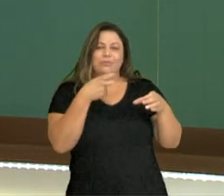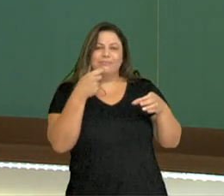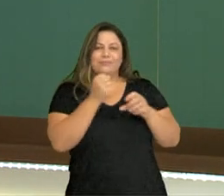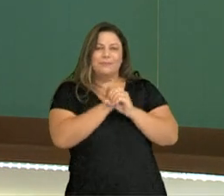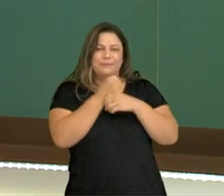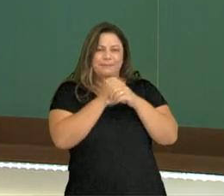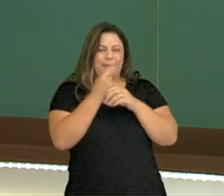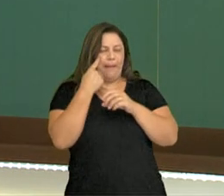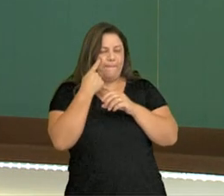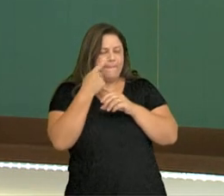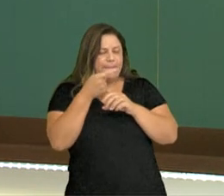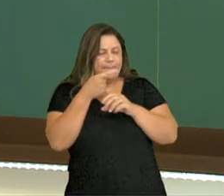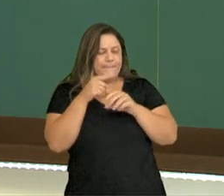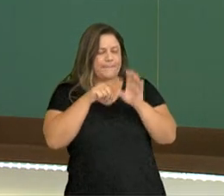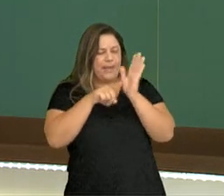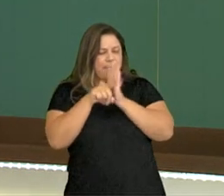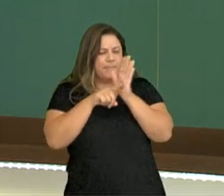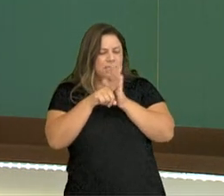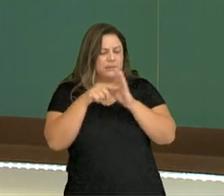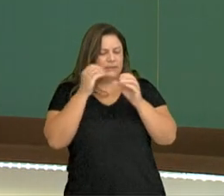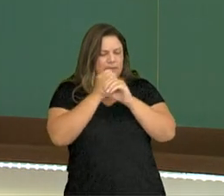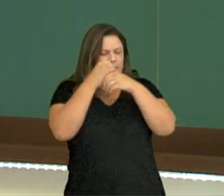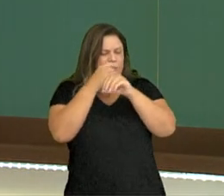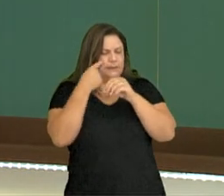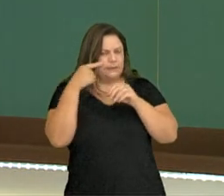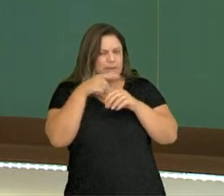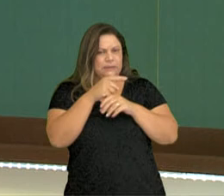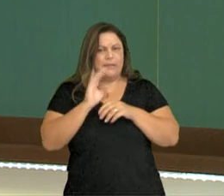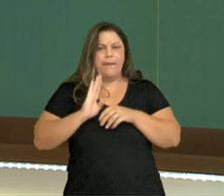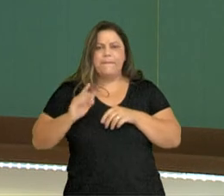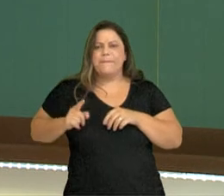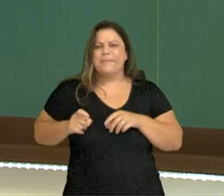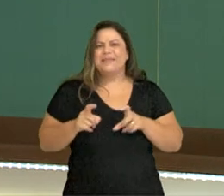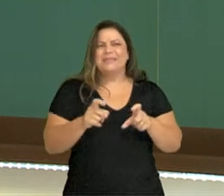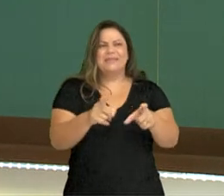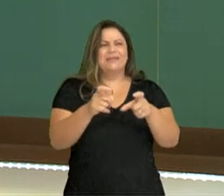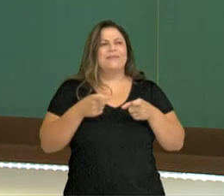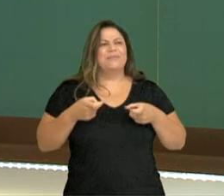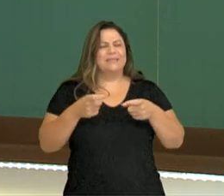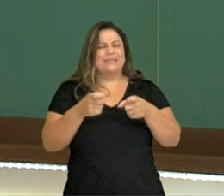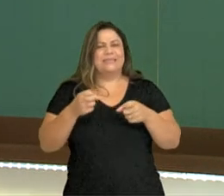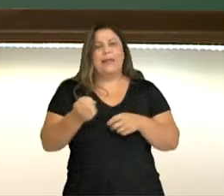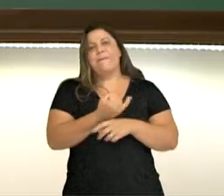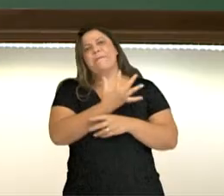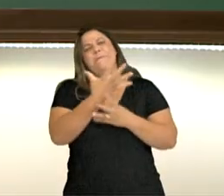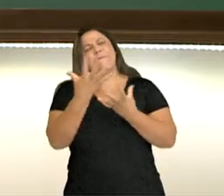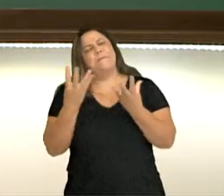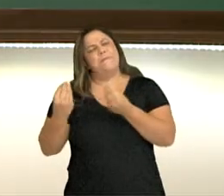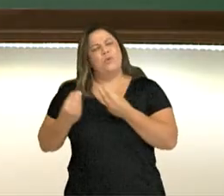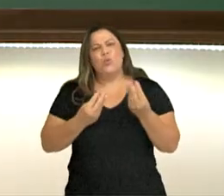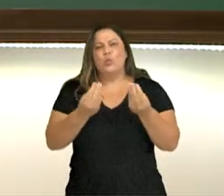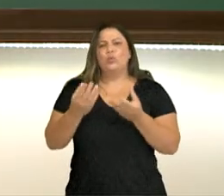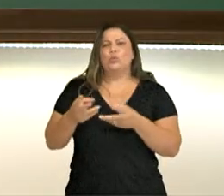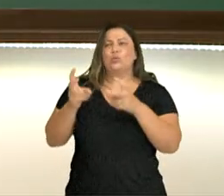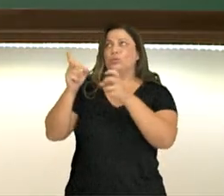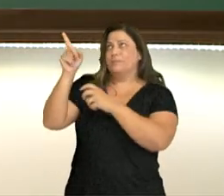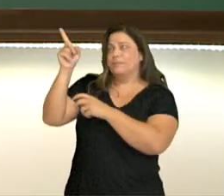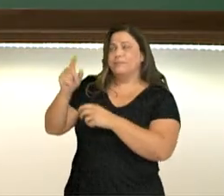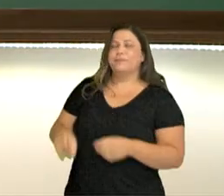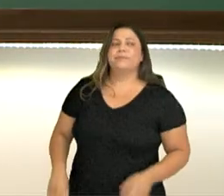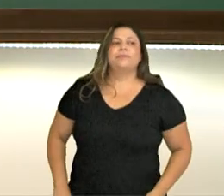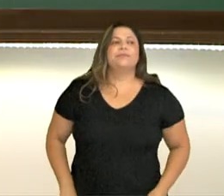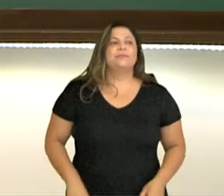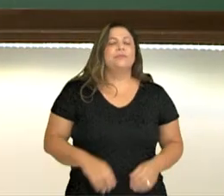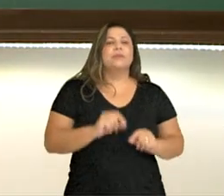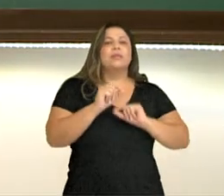26 bilhões de bactérias só em 1 grama desse solo. Então, vejam só a quantidade, né? Com relação à